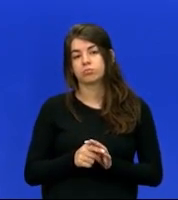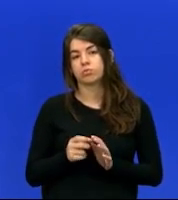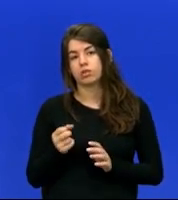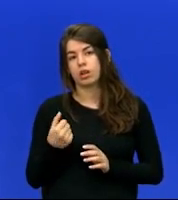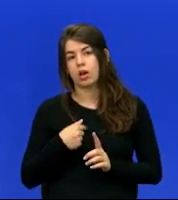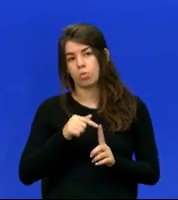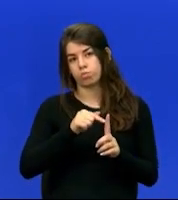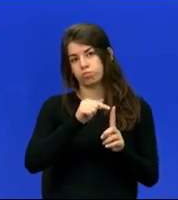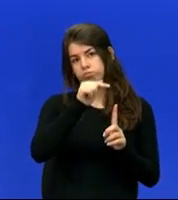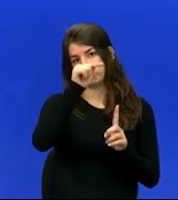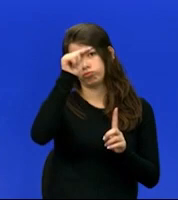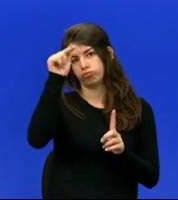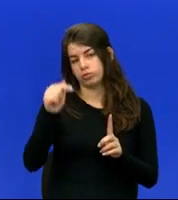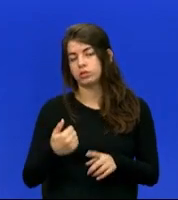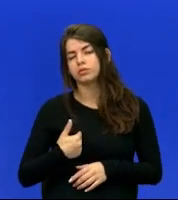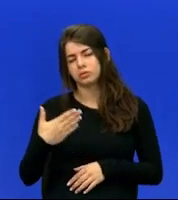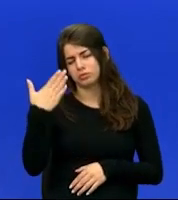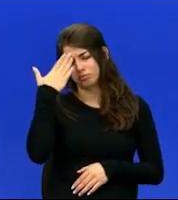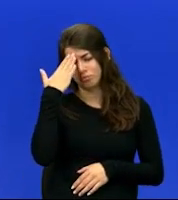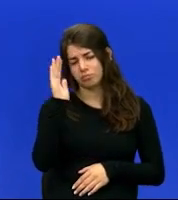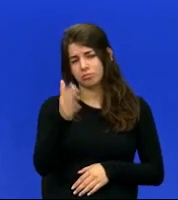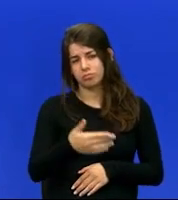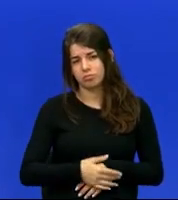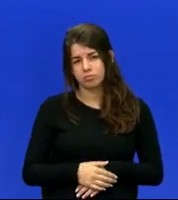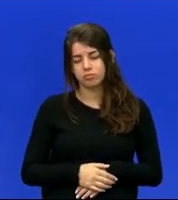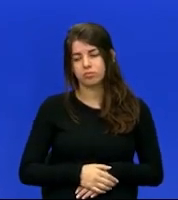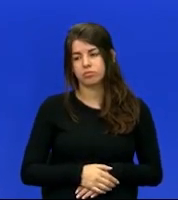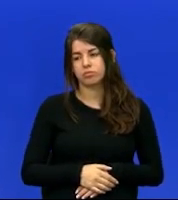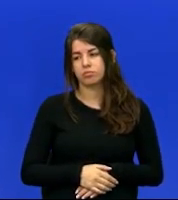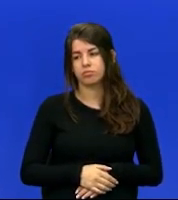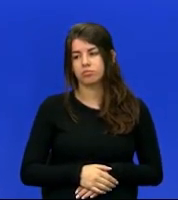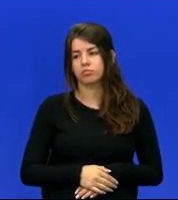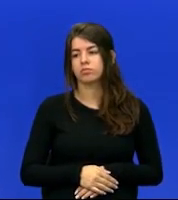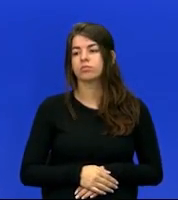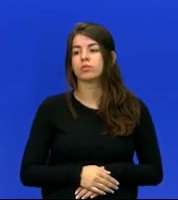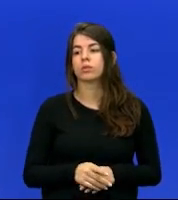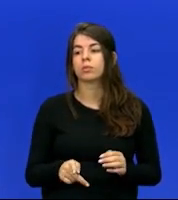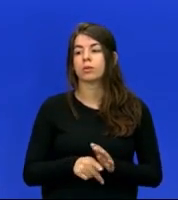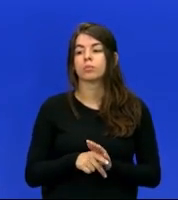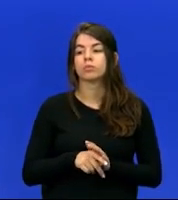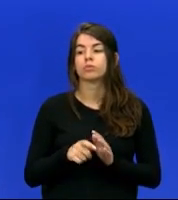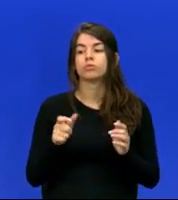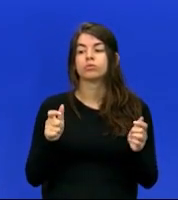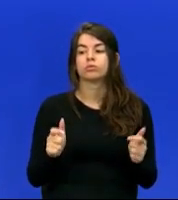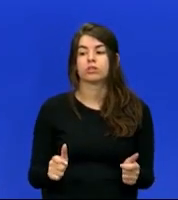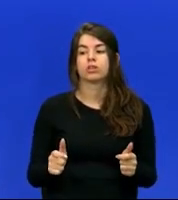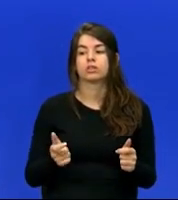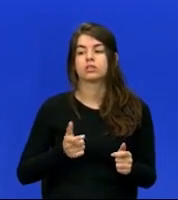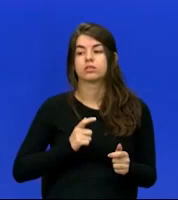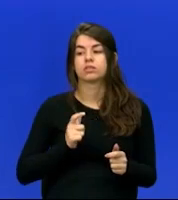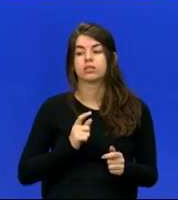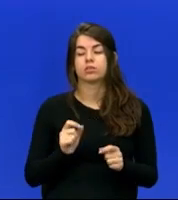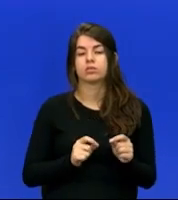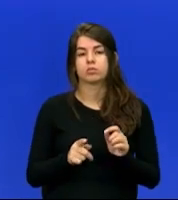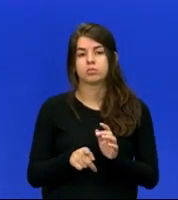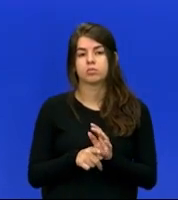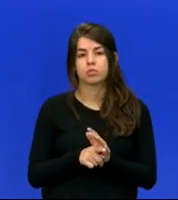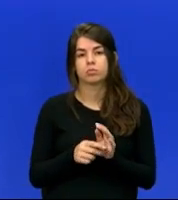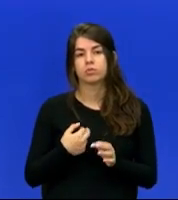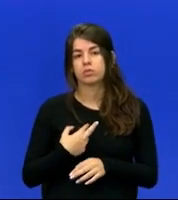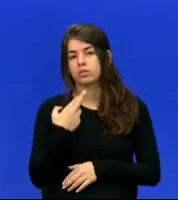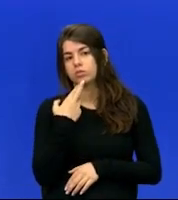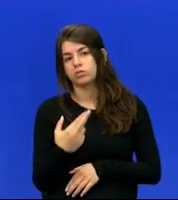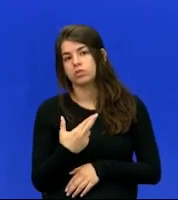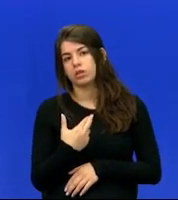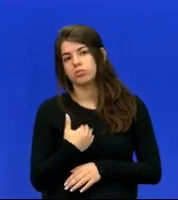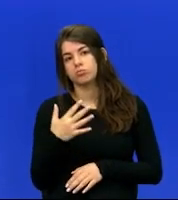dessa curva que eu já conheço, não é? Através da área ocupada, onde vai me passar ao